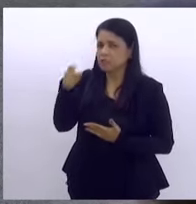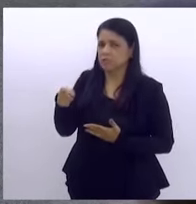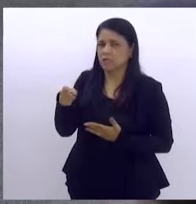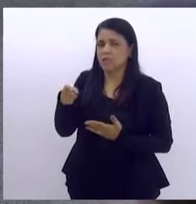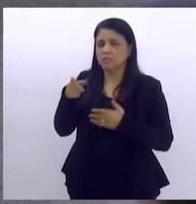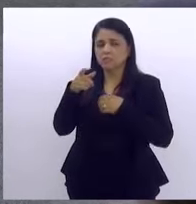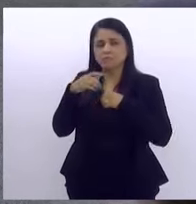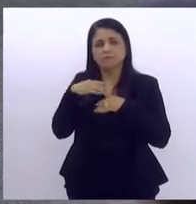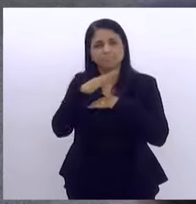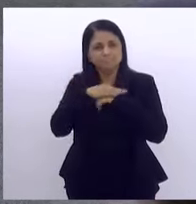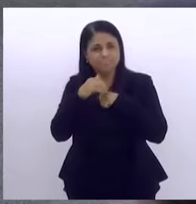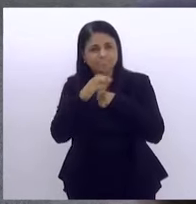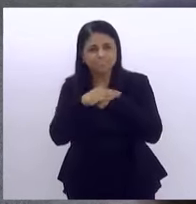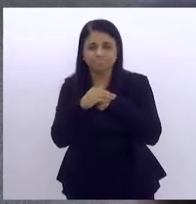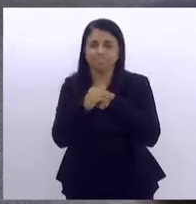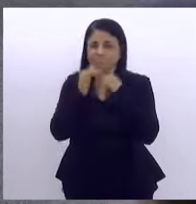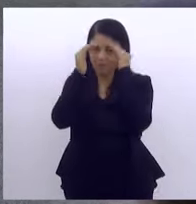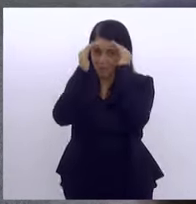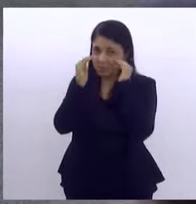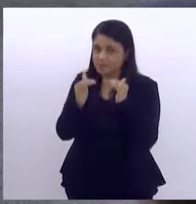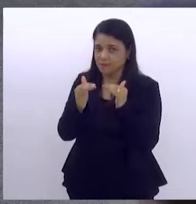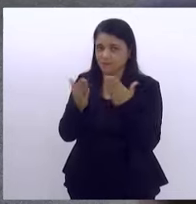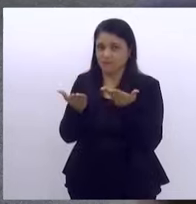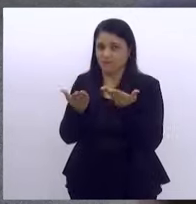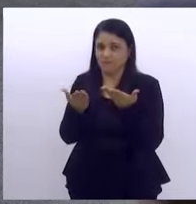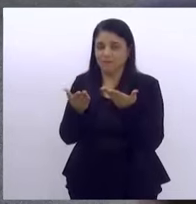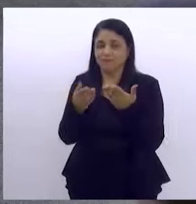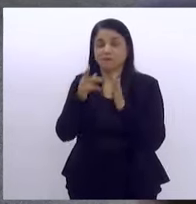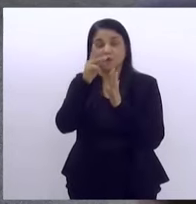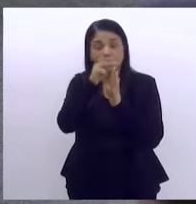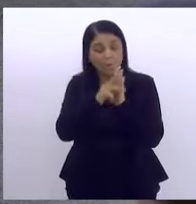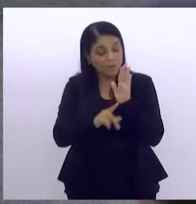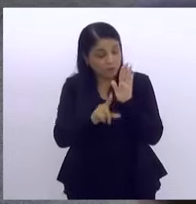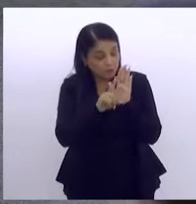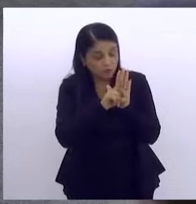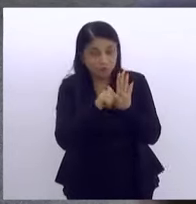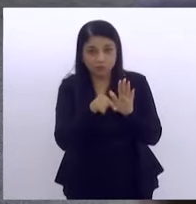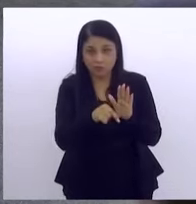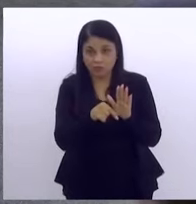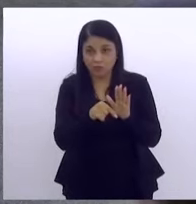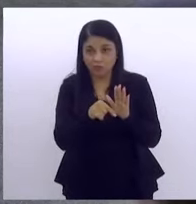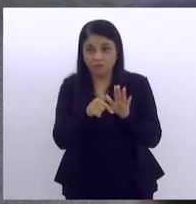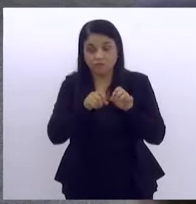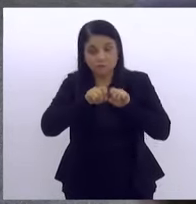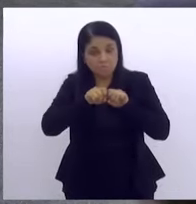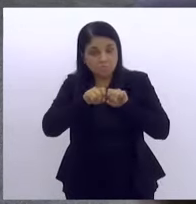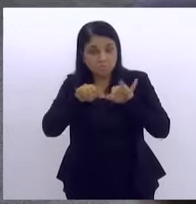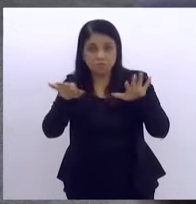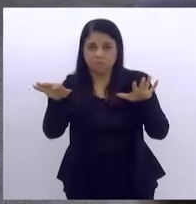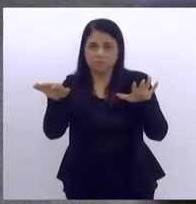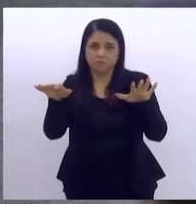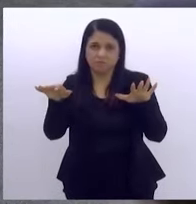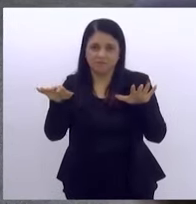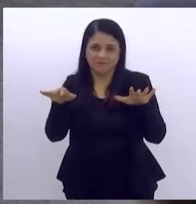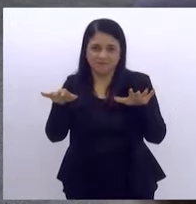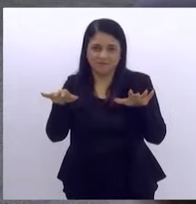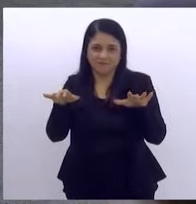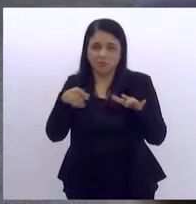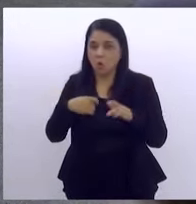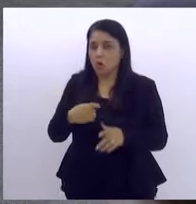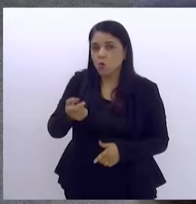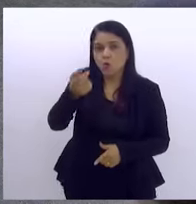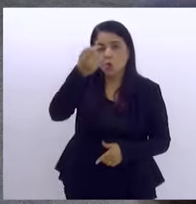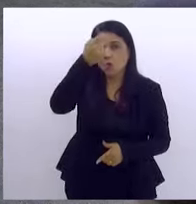com muita fraternidade. Por isso que acho que um projeto como esse deveria ser expandido, não deveria só a